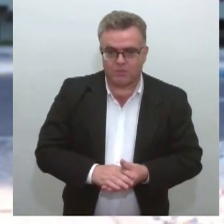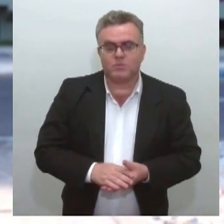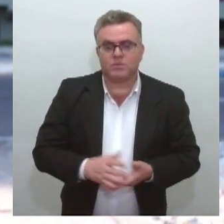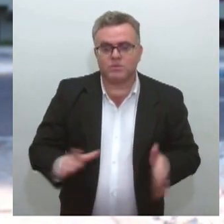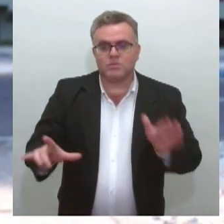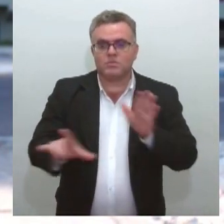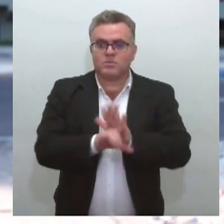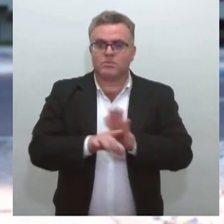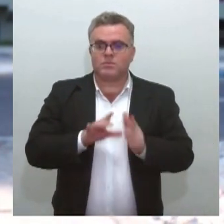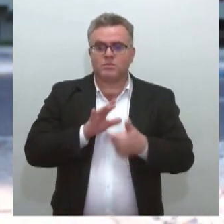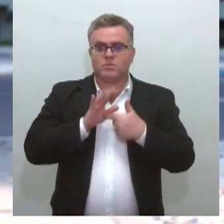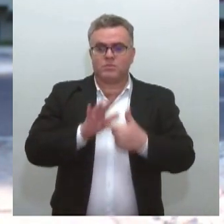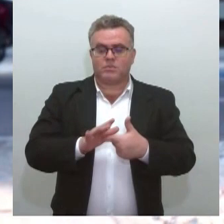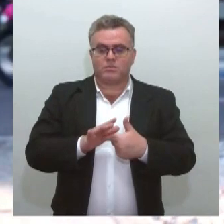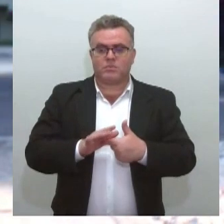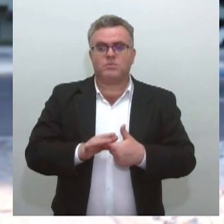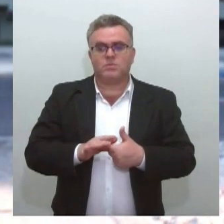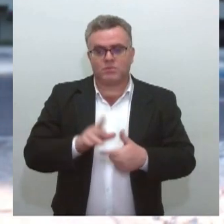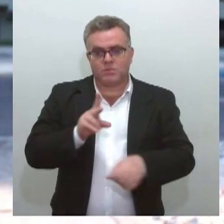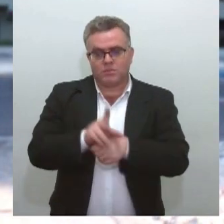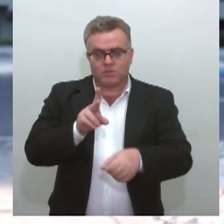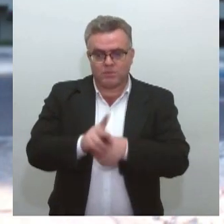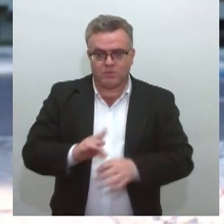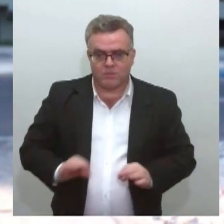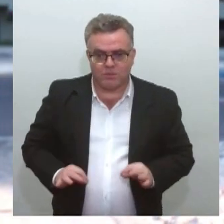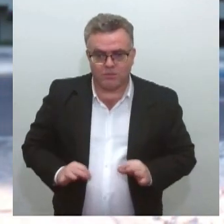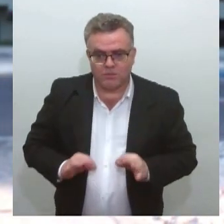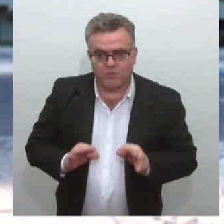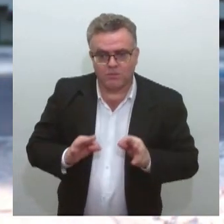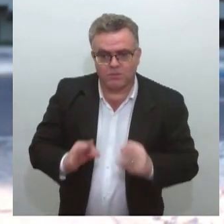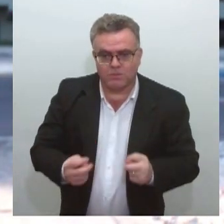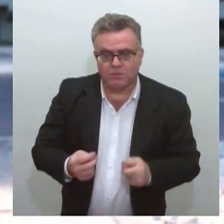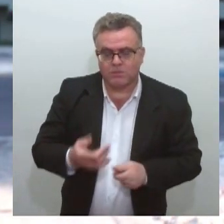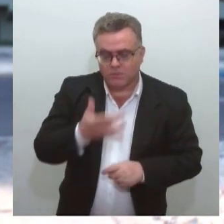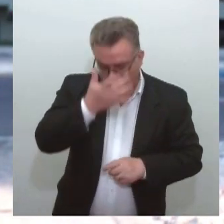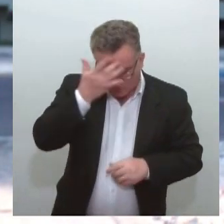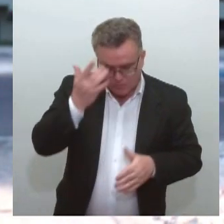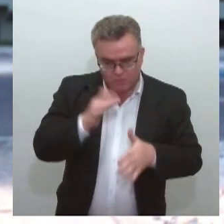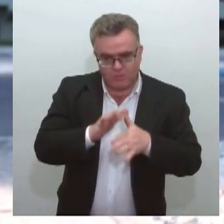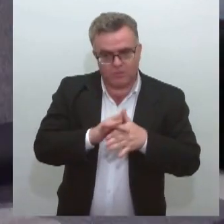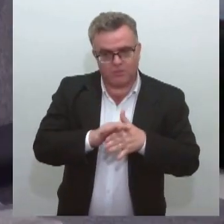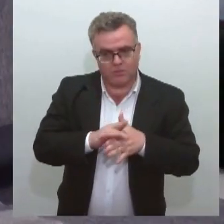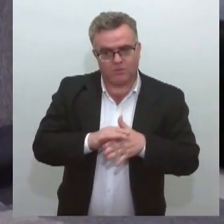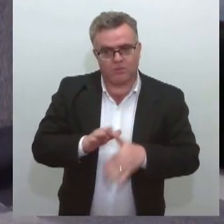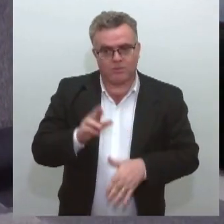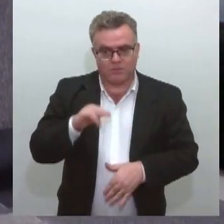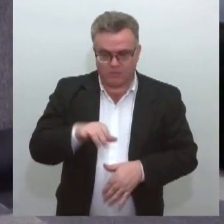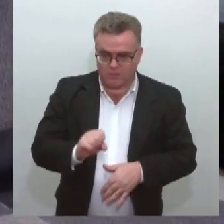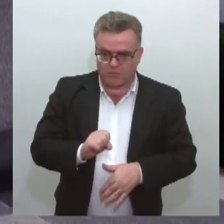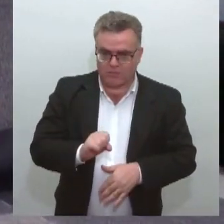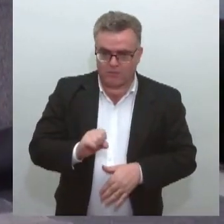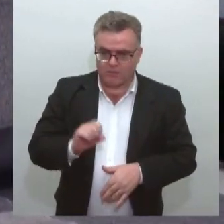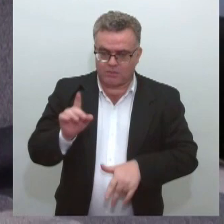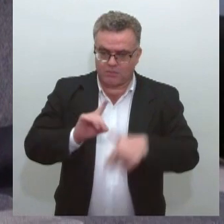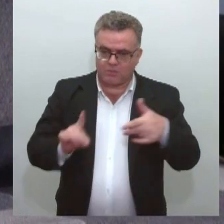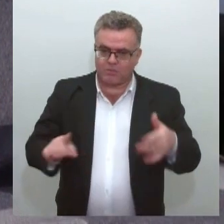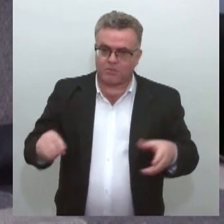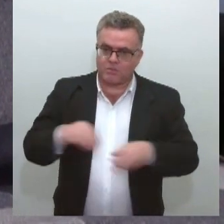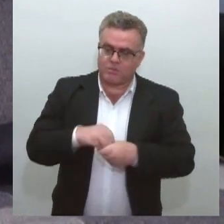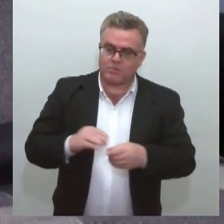equipara os direitos e garantias das pessoas com doença renal crônica aos das pessoas com deficiência. A lei é um